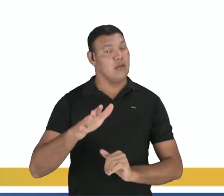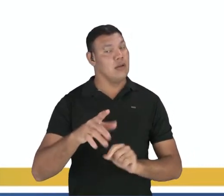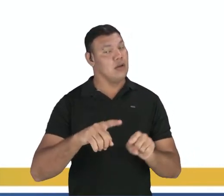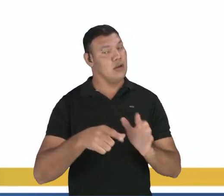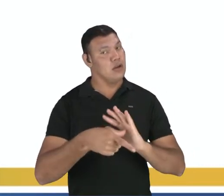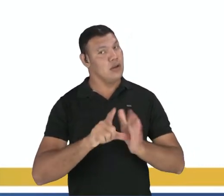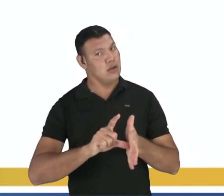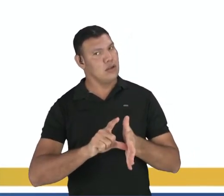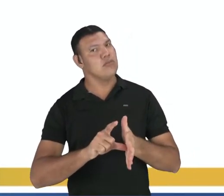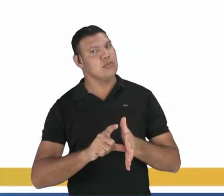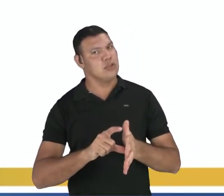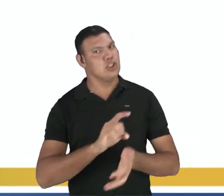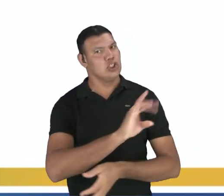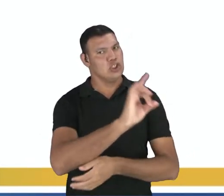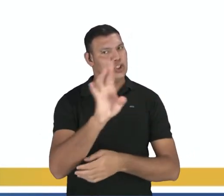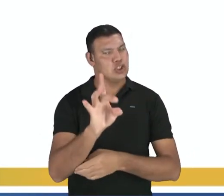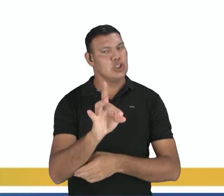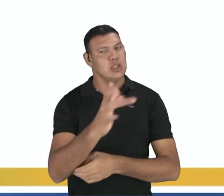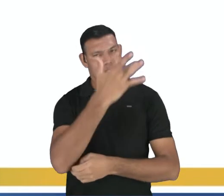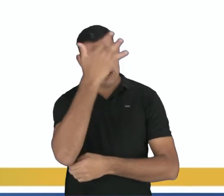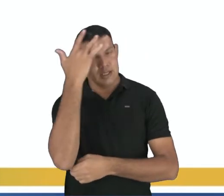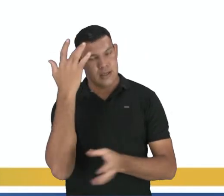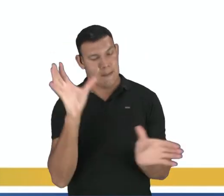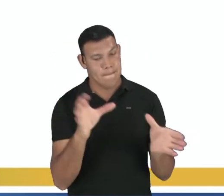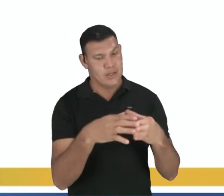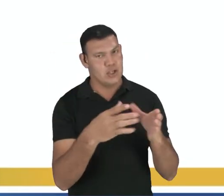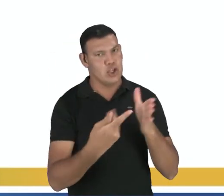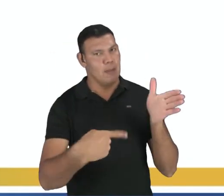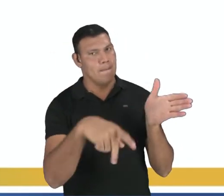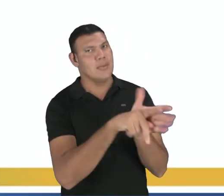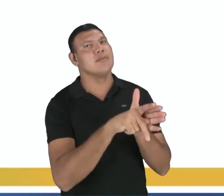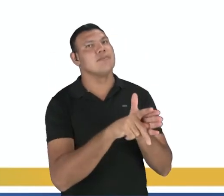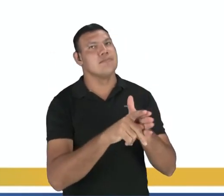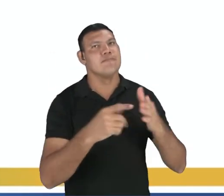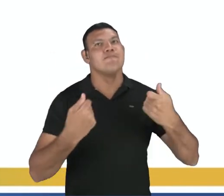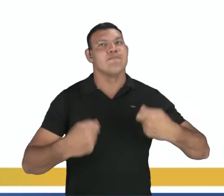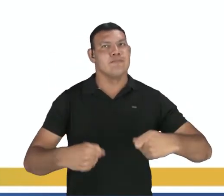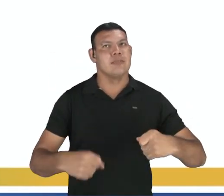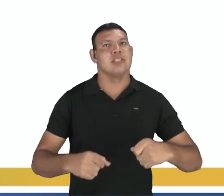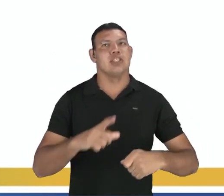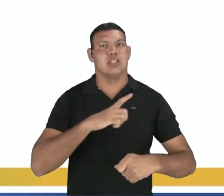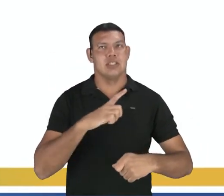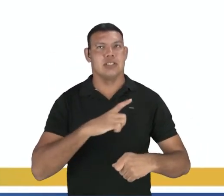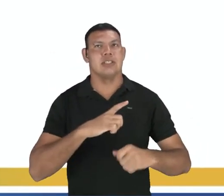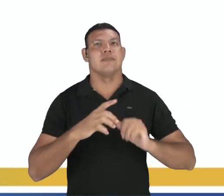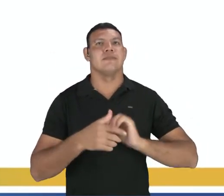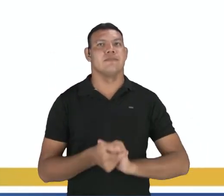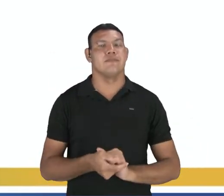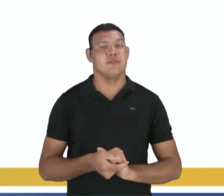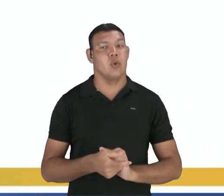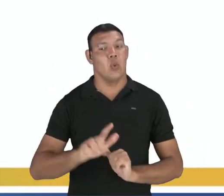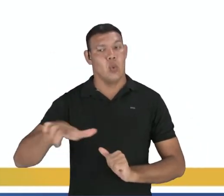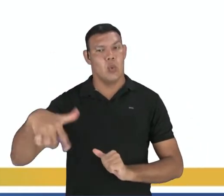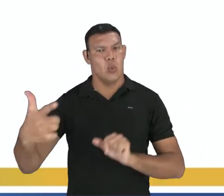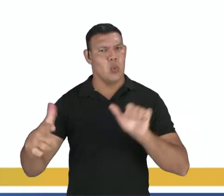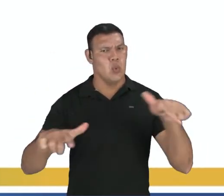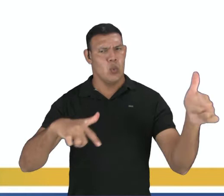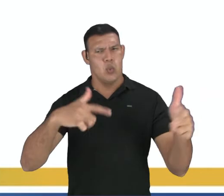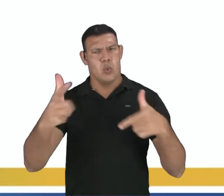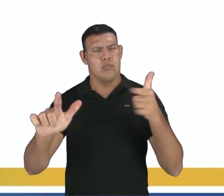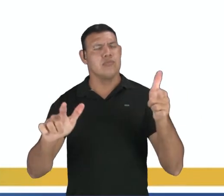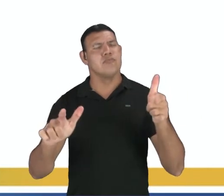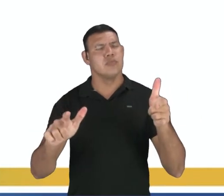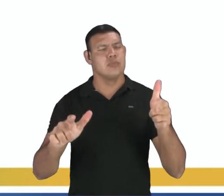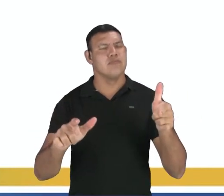associação, todos os membros devem ter oportunidades iguais e efetivas para fazer os outros membros conhecerem